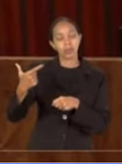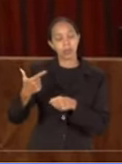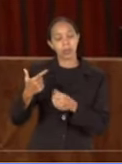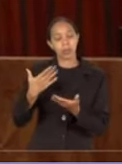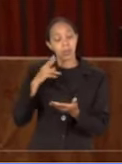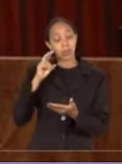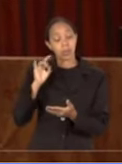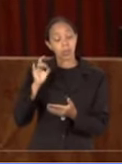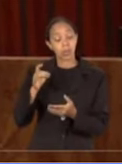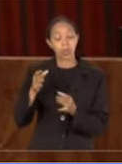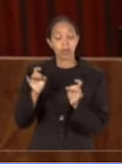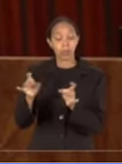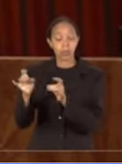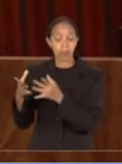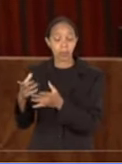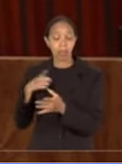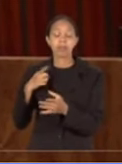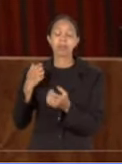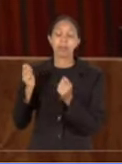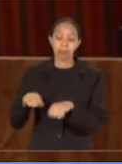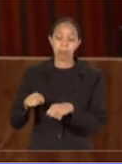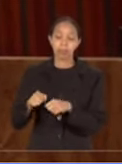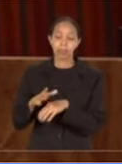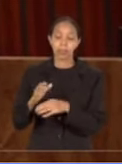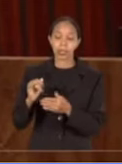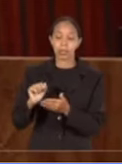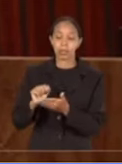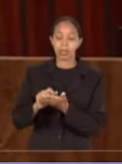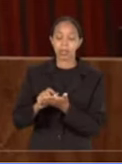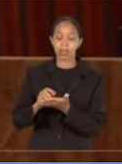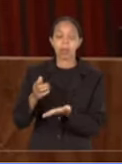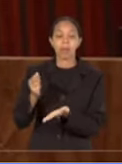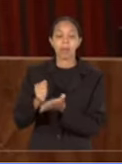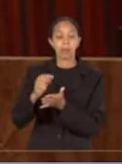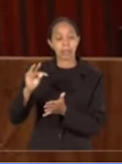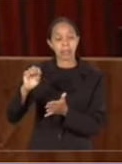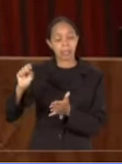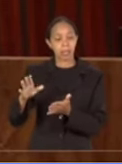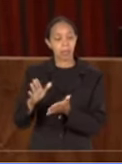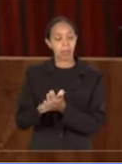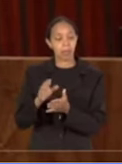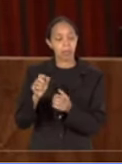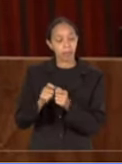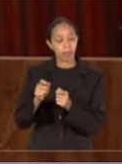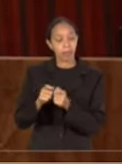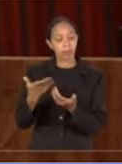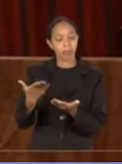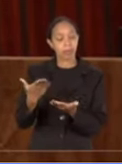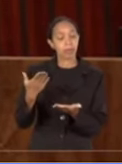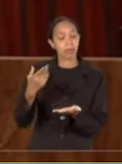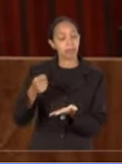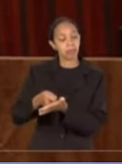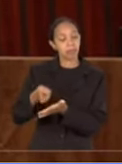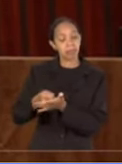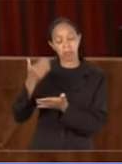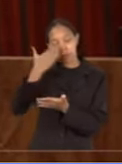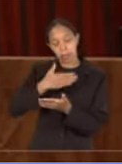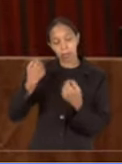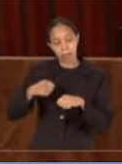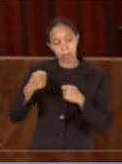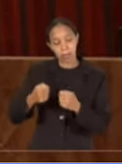de configurar os requisitos impostos pelos precedentes do TSE para aplicação ao caso concreto e que leva à